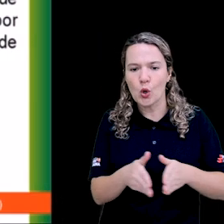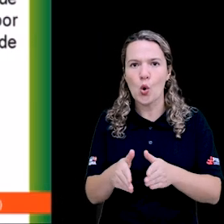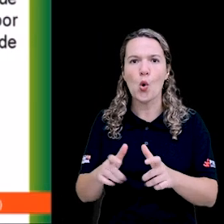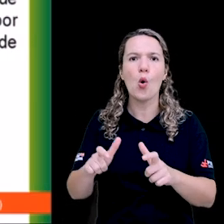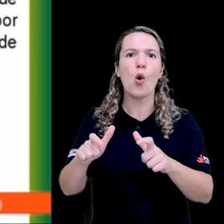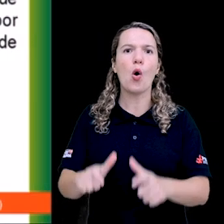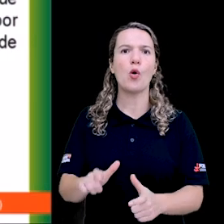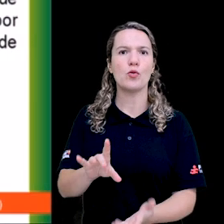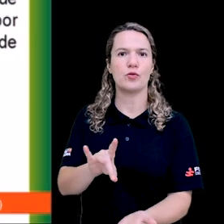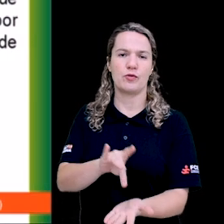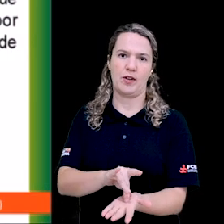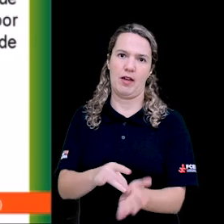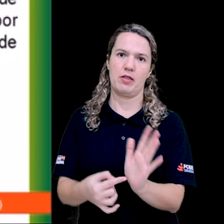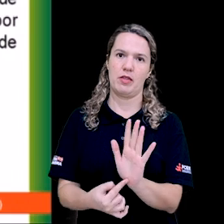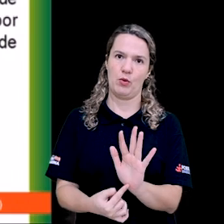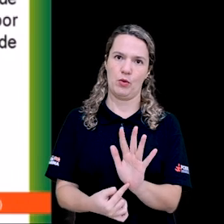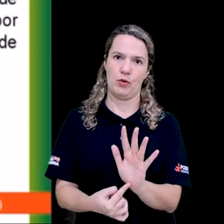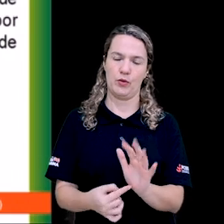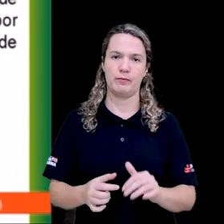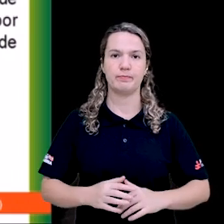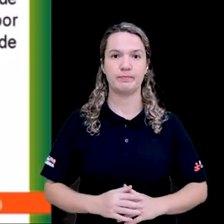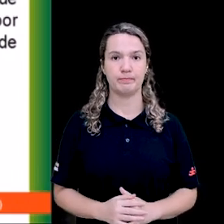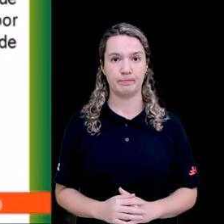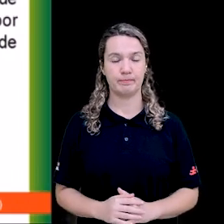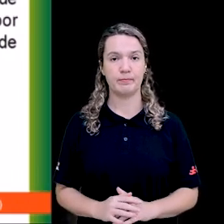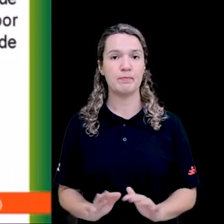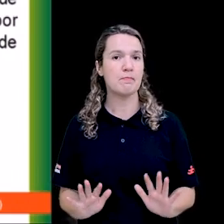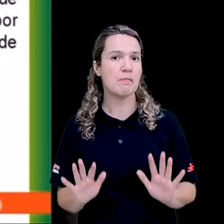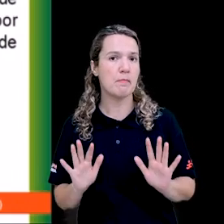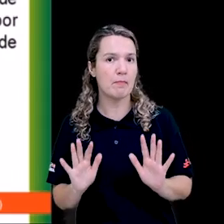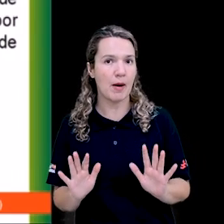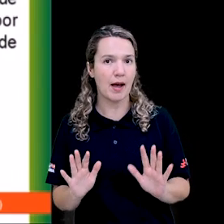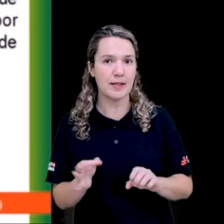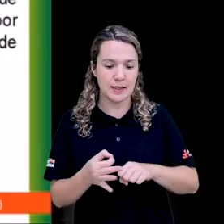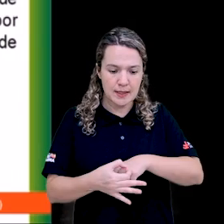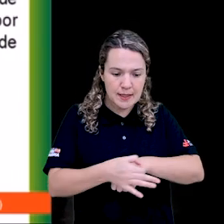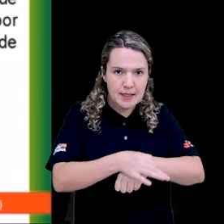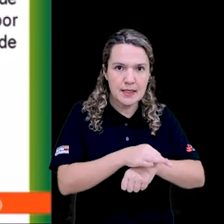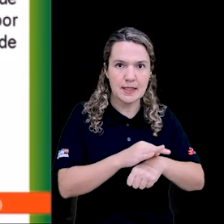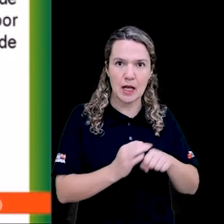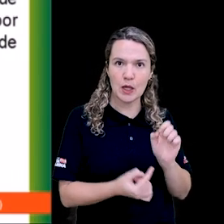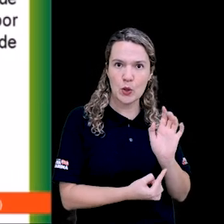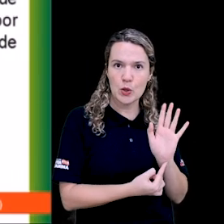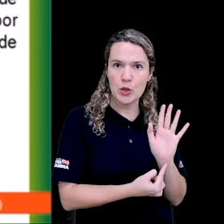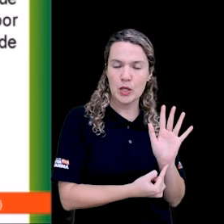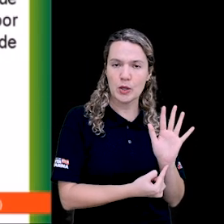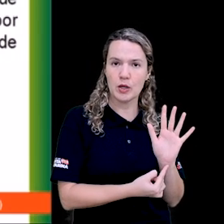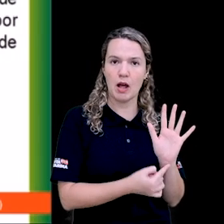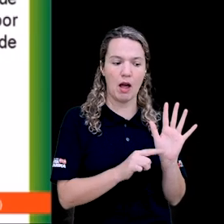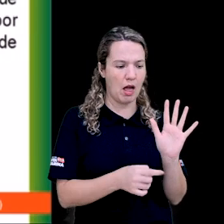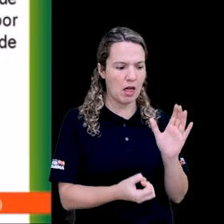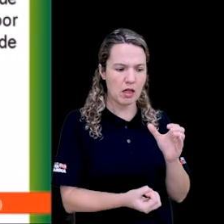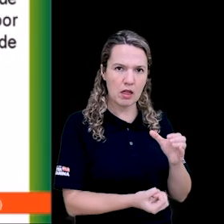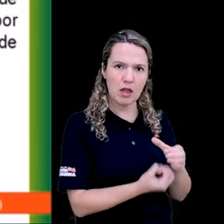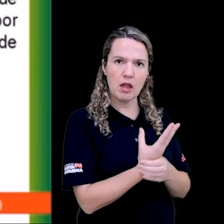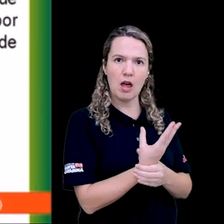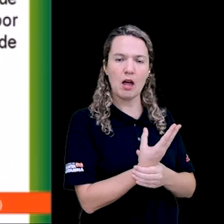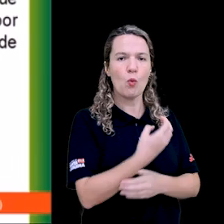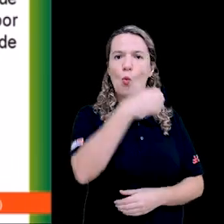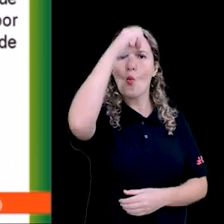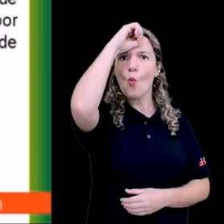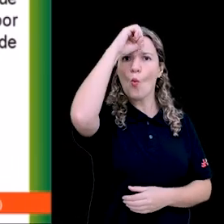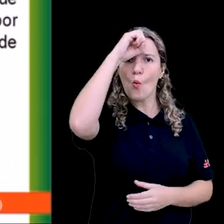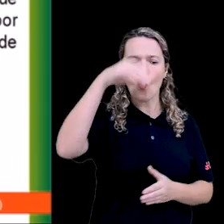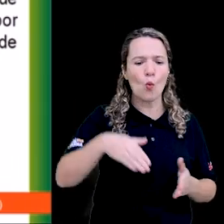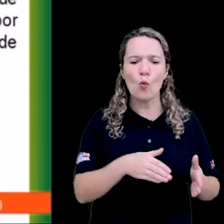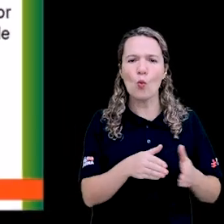encaminhados para o seu local específico. Acontece que quando uma célula neuronal é produzida, ela não sabe para onde deve